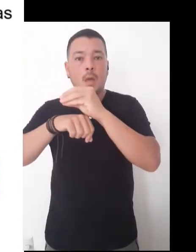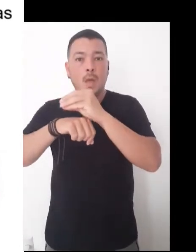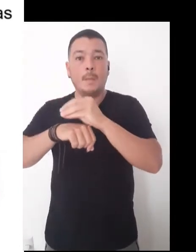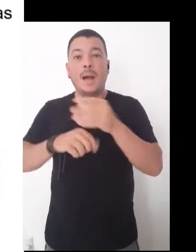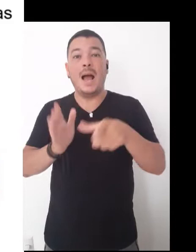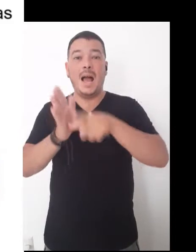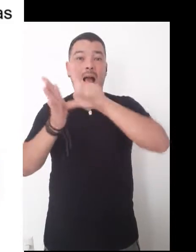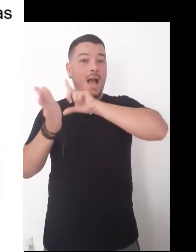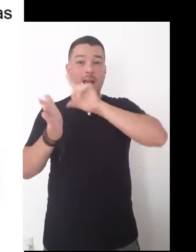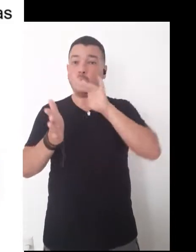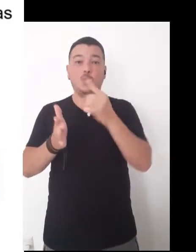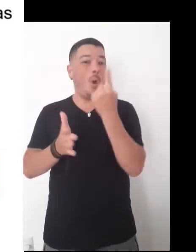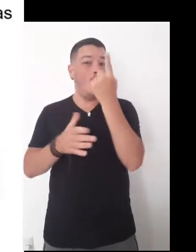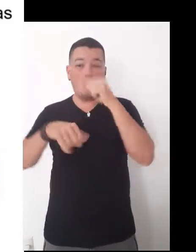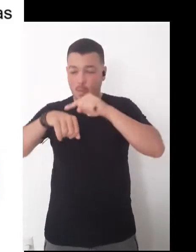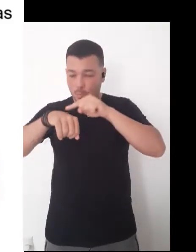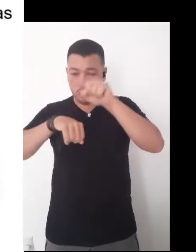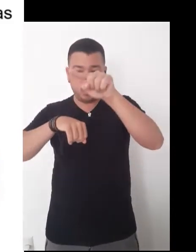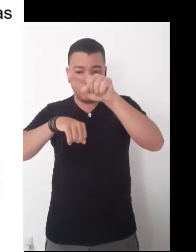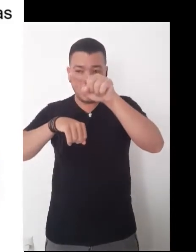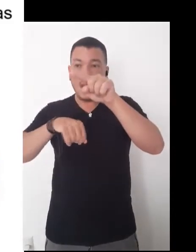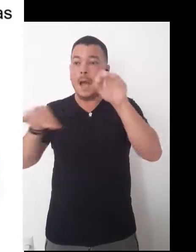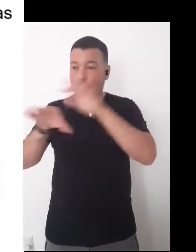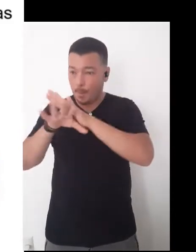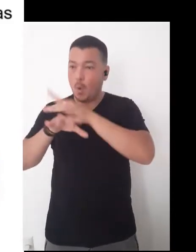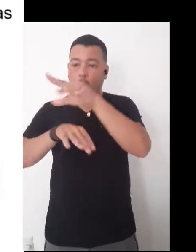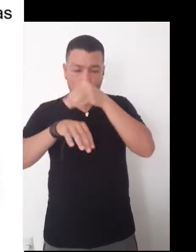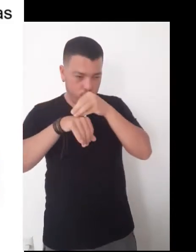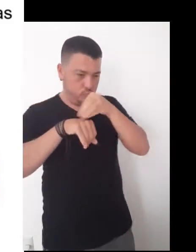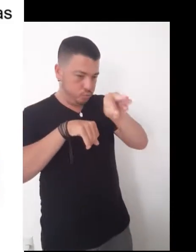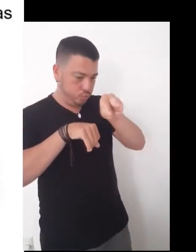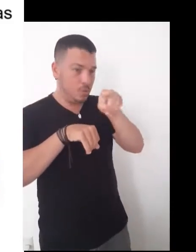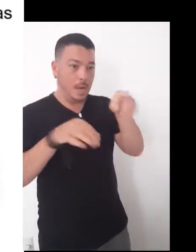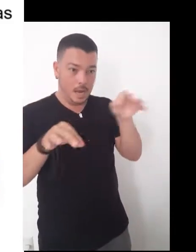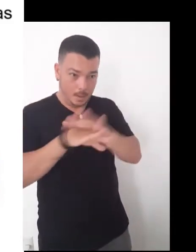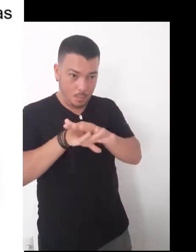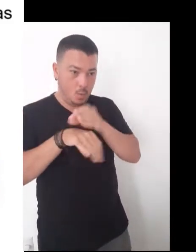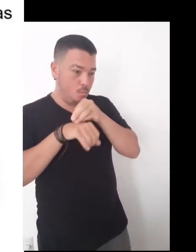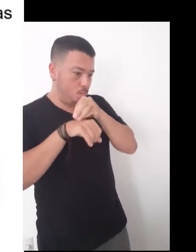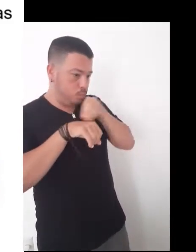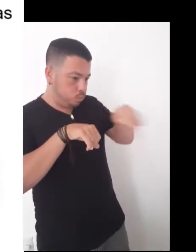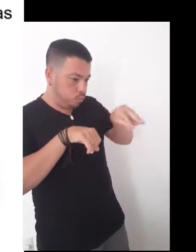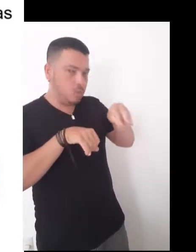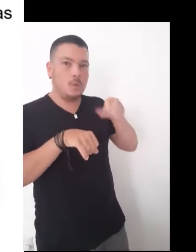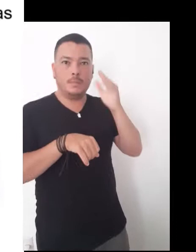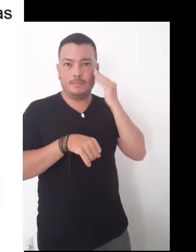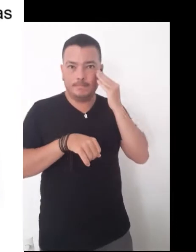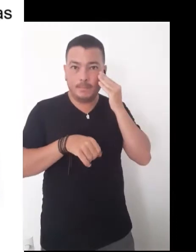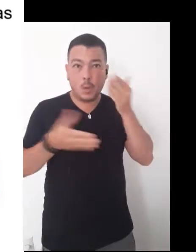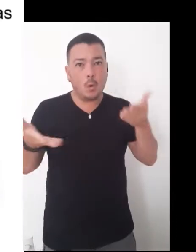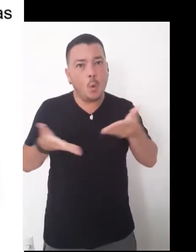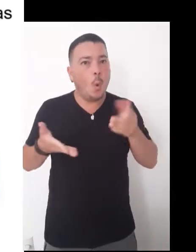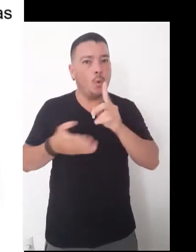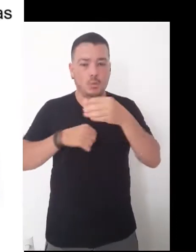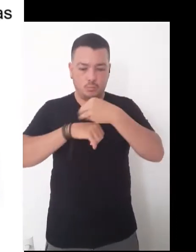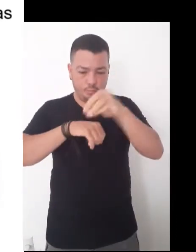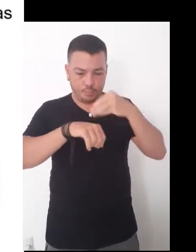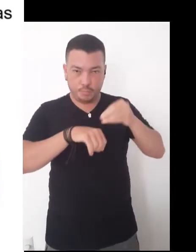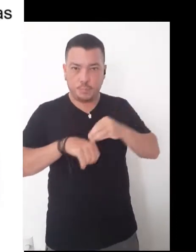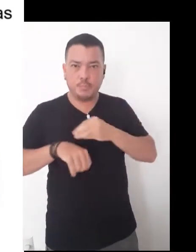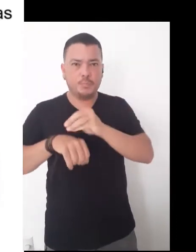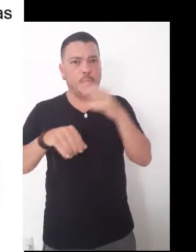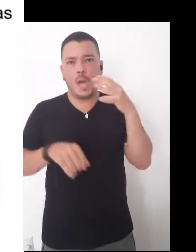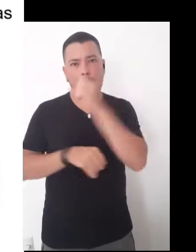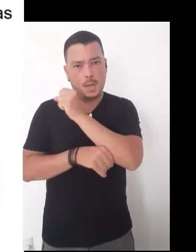Então na subida, nessa primeira setinha subida aí é o início de ciclo. Aí vai para frente, desce, vai para frente, sobe.